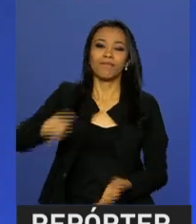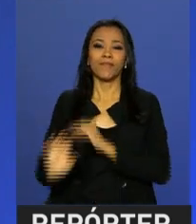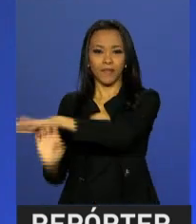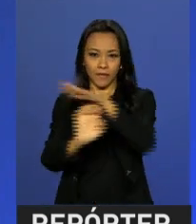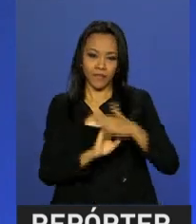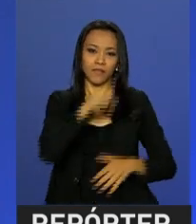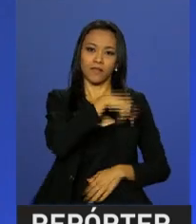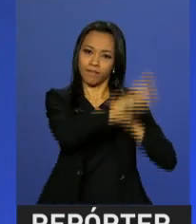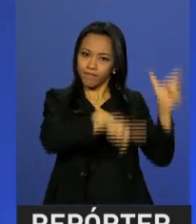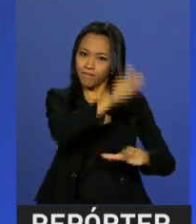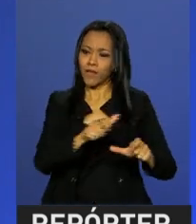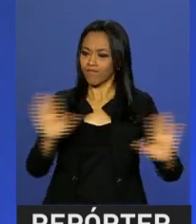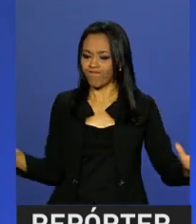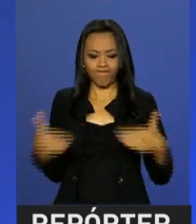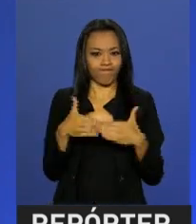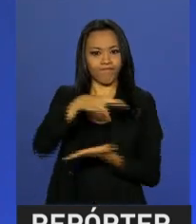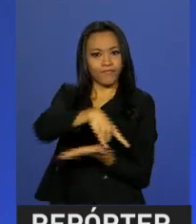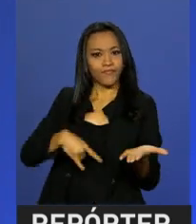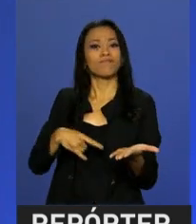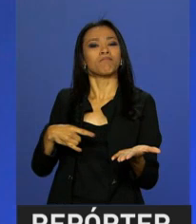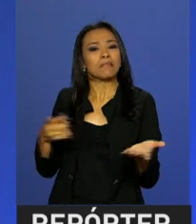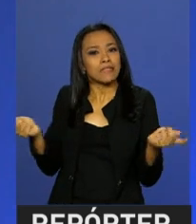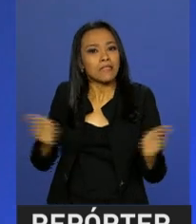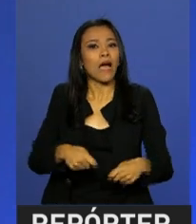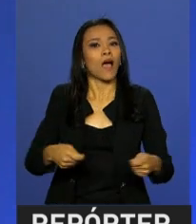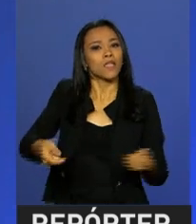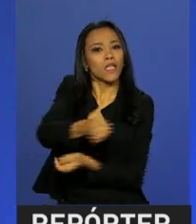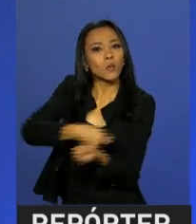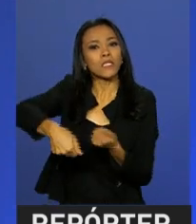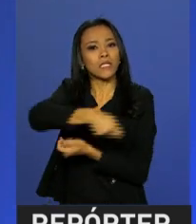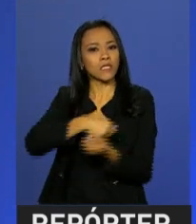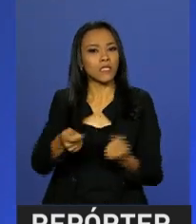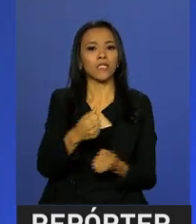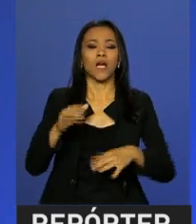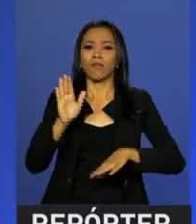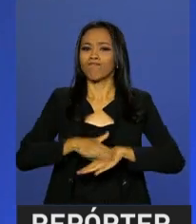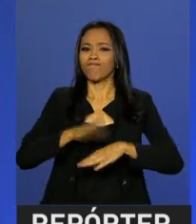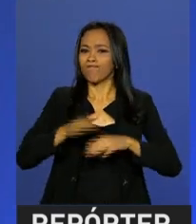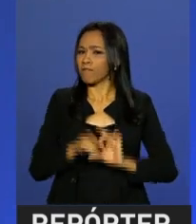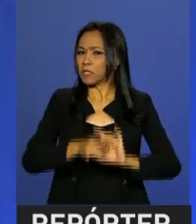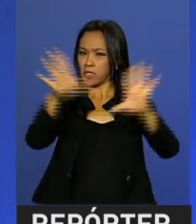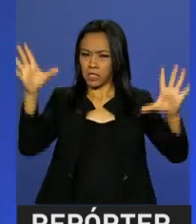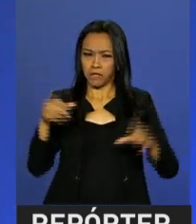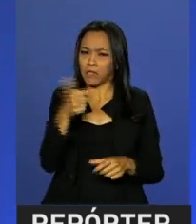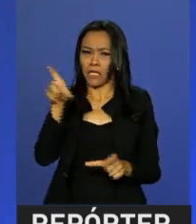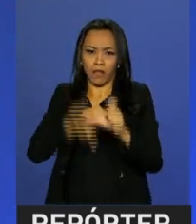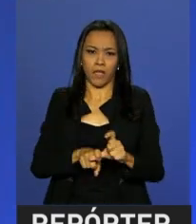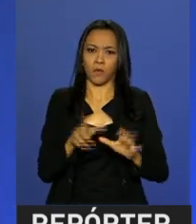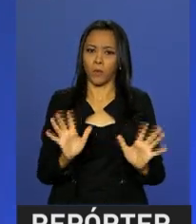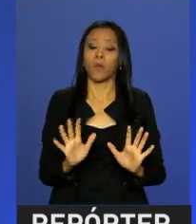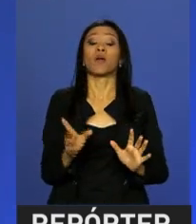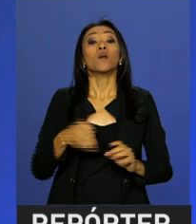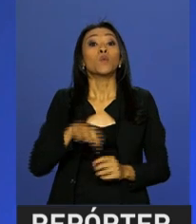e trabalhadores poderão negociar acordos coletivos de maneira Livre e Soberana o diálogo é a